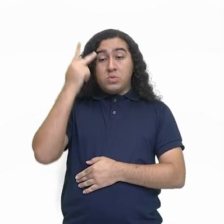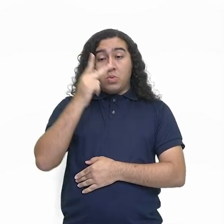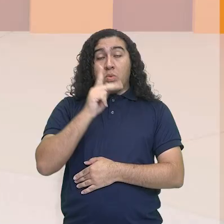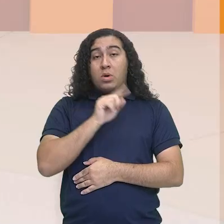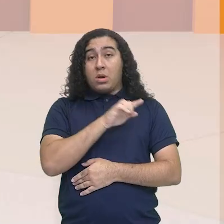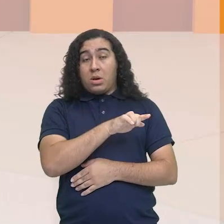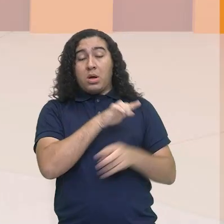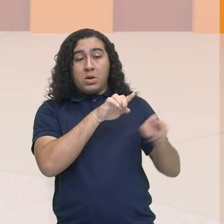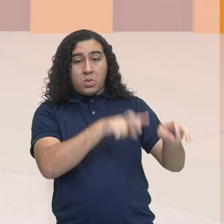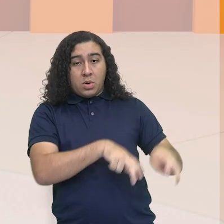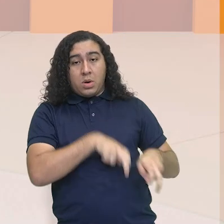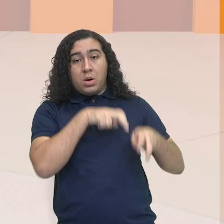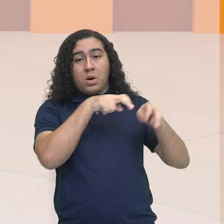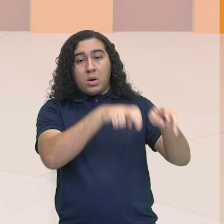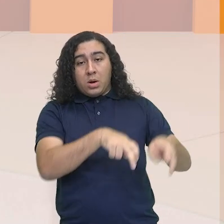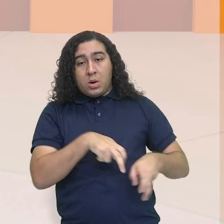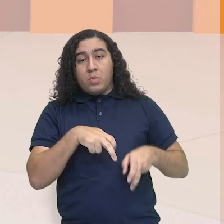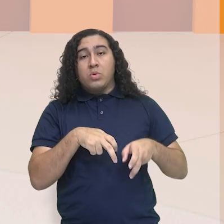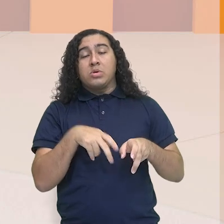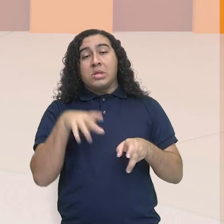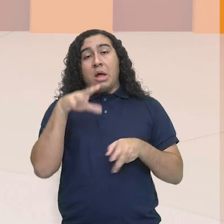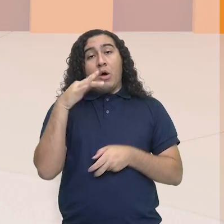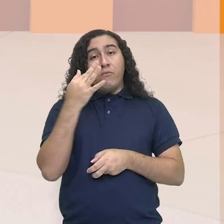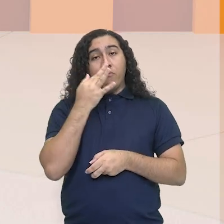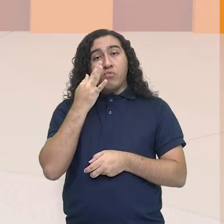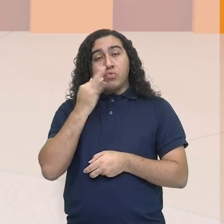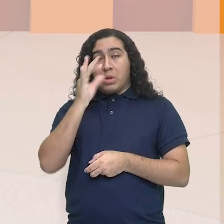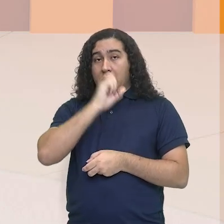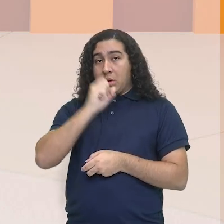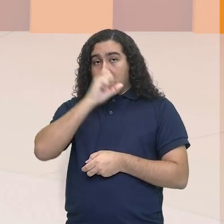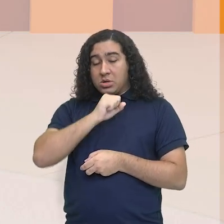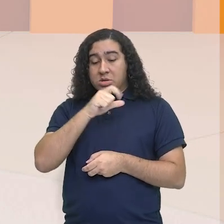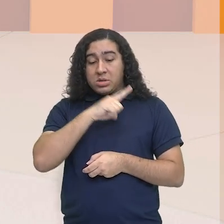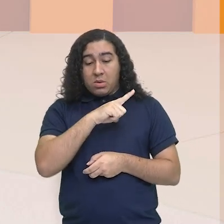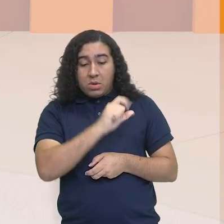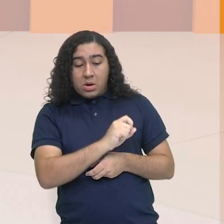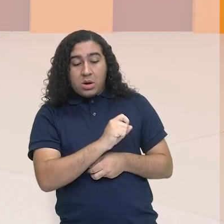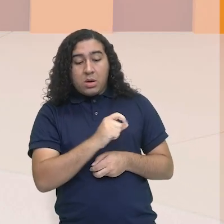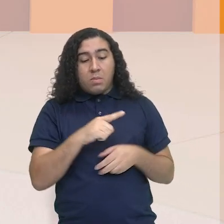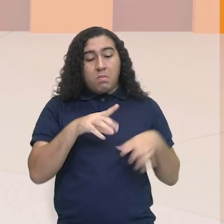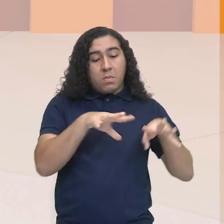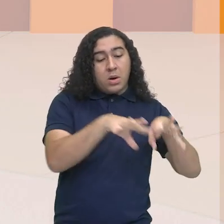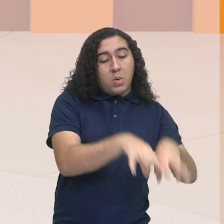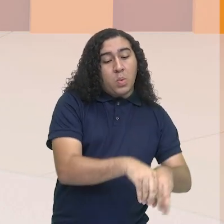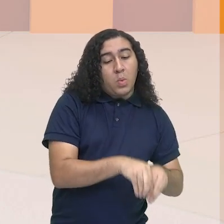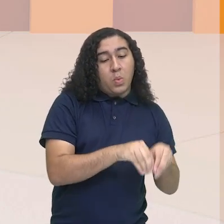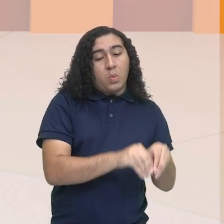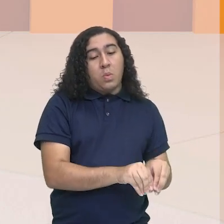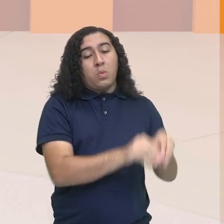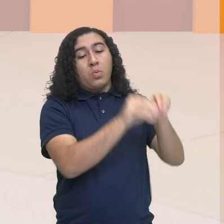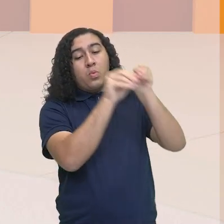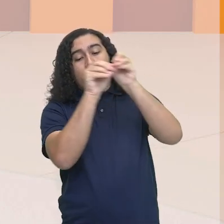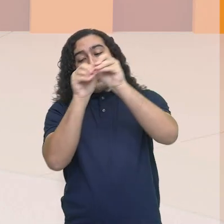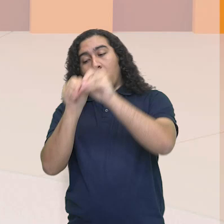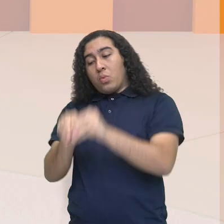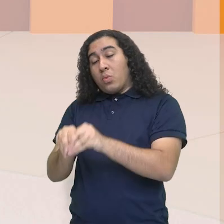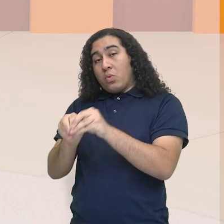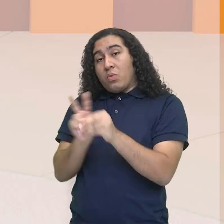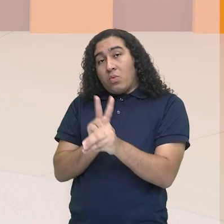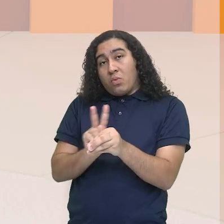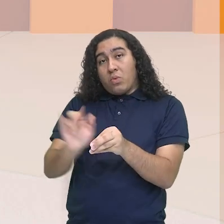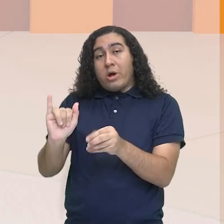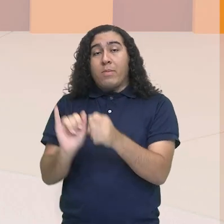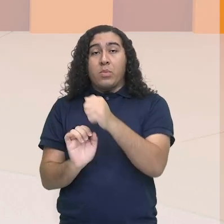no campo, na plantação da laranja, e fez aquele trabalho de mandar e mandou num transporte para